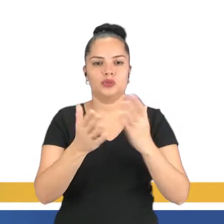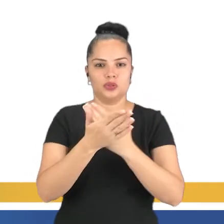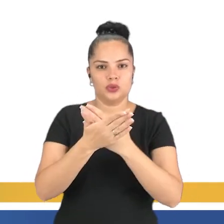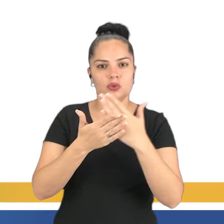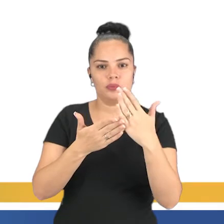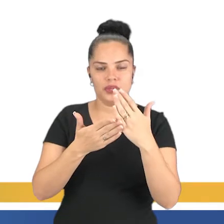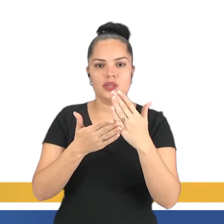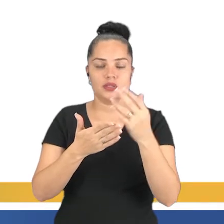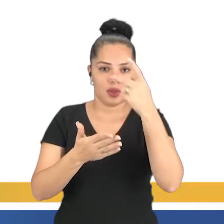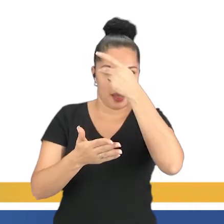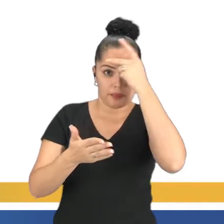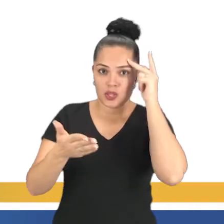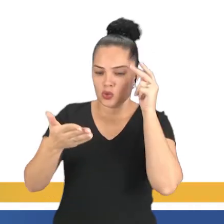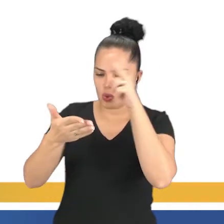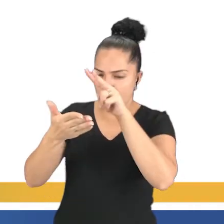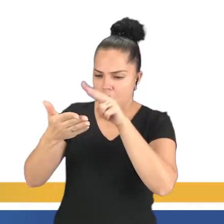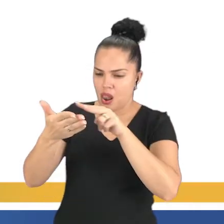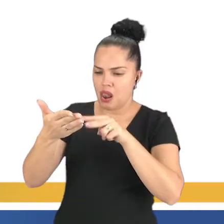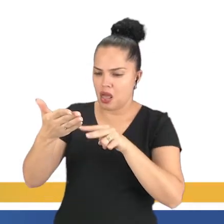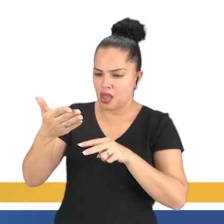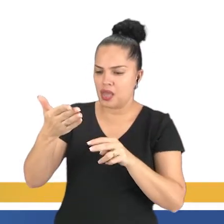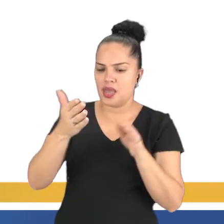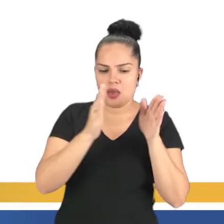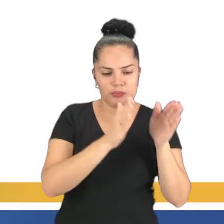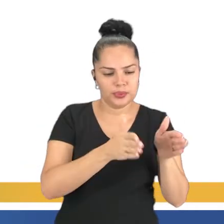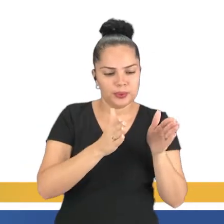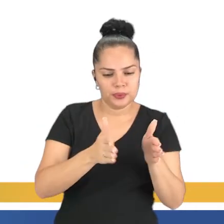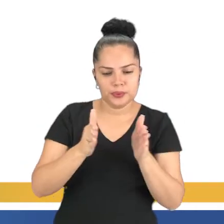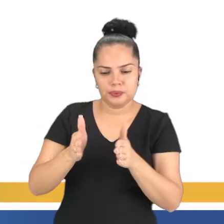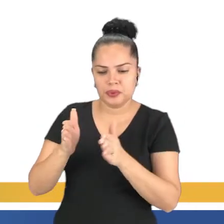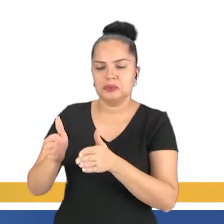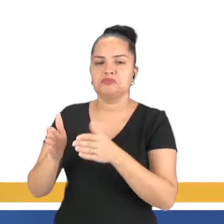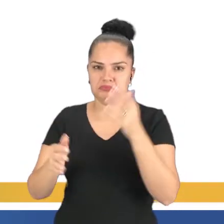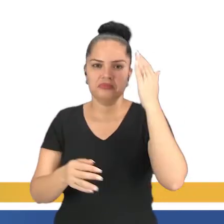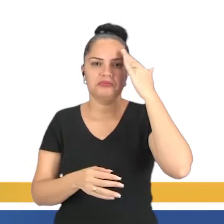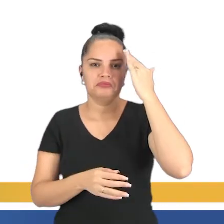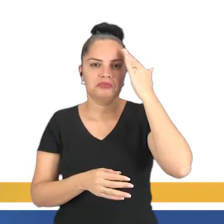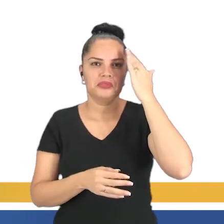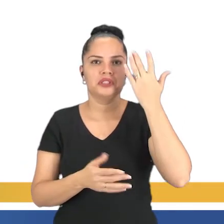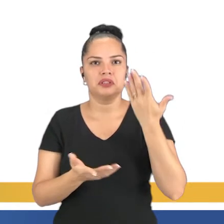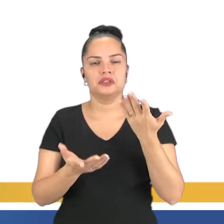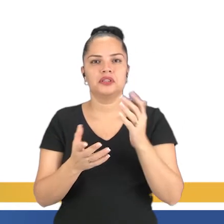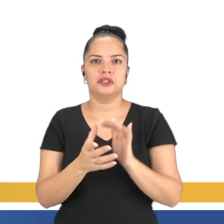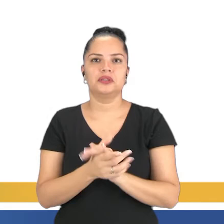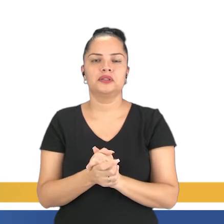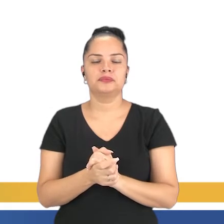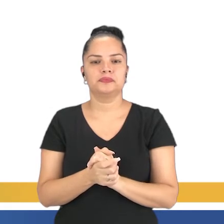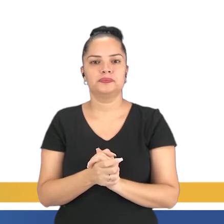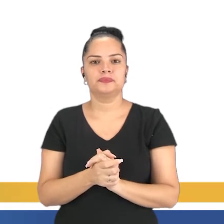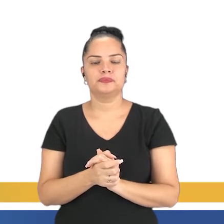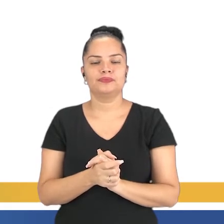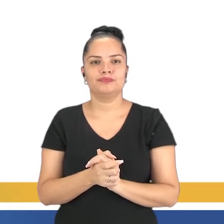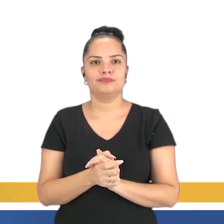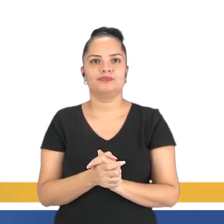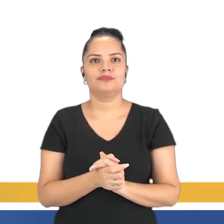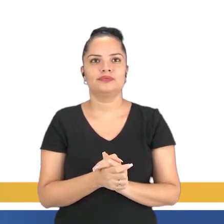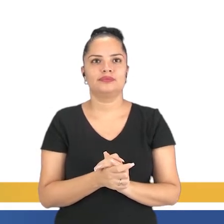O leitor segue para o bloco seguinte, conforme responder ao anterior. Né? Anterior. Muito